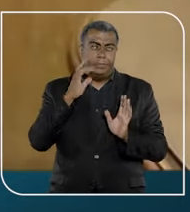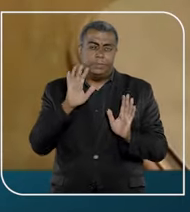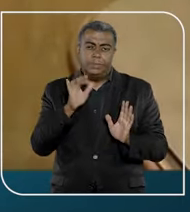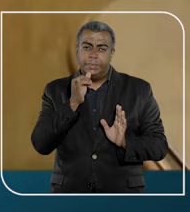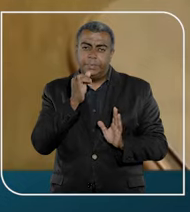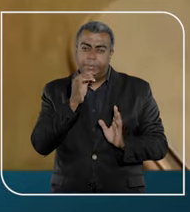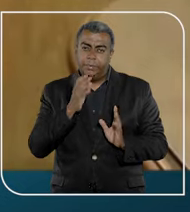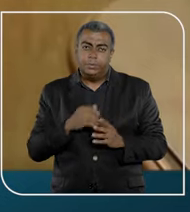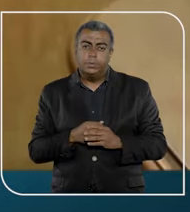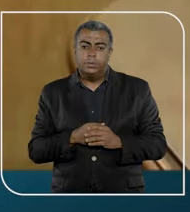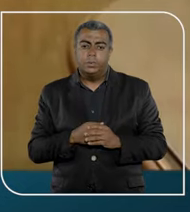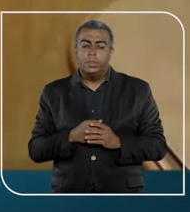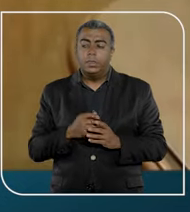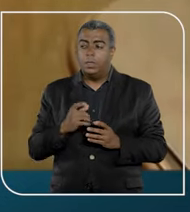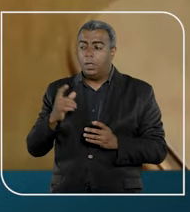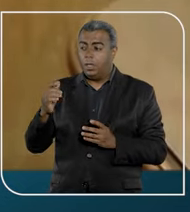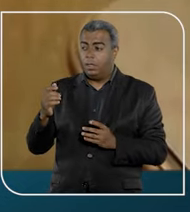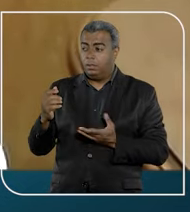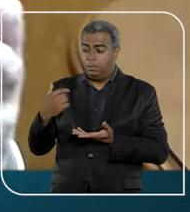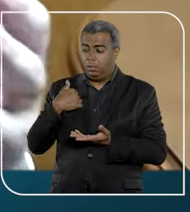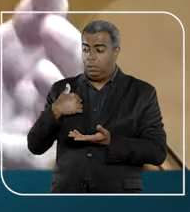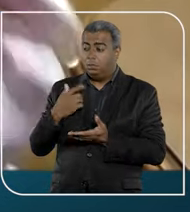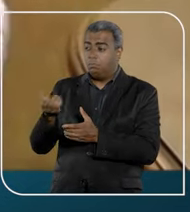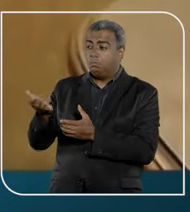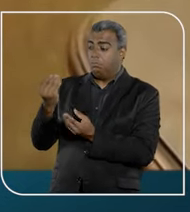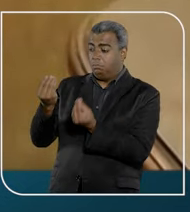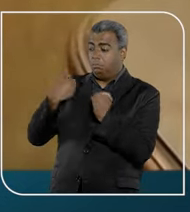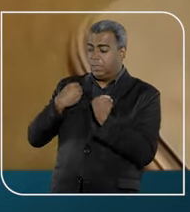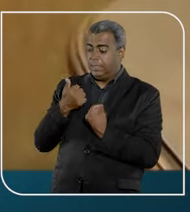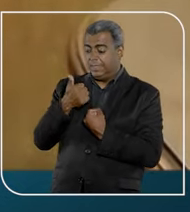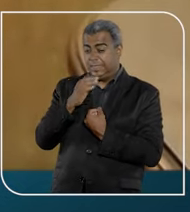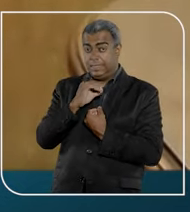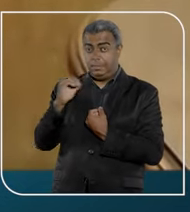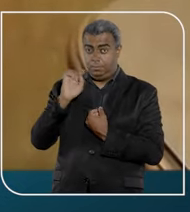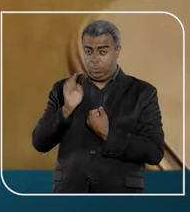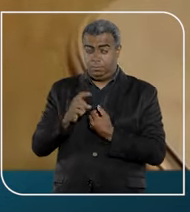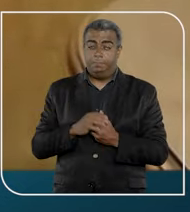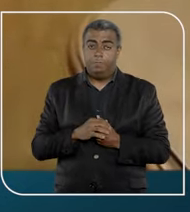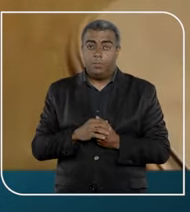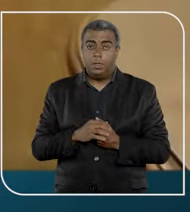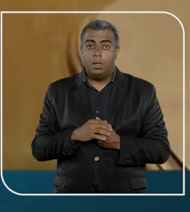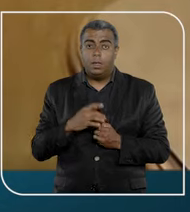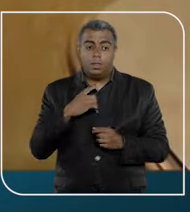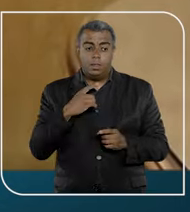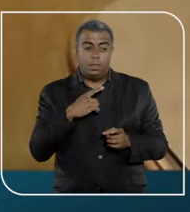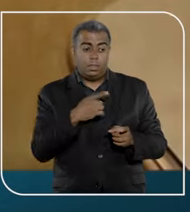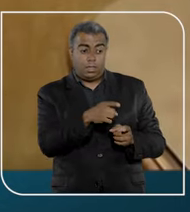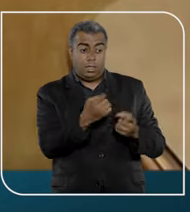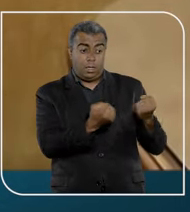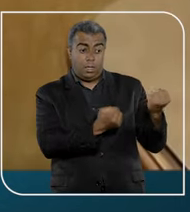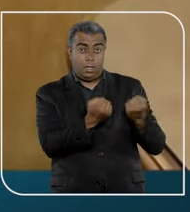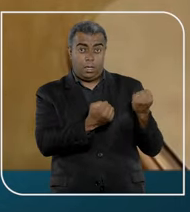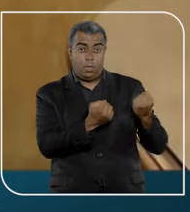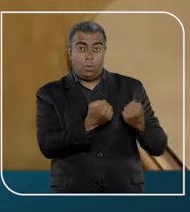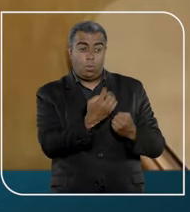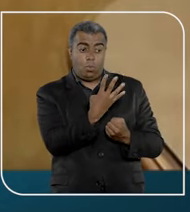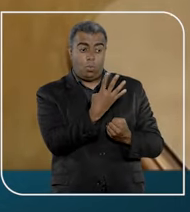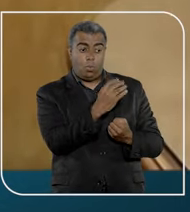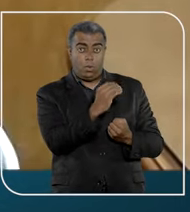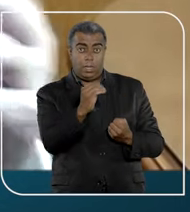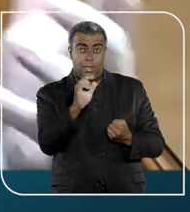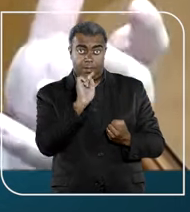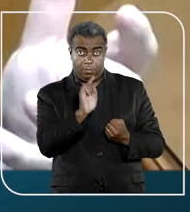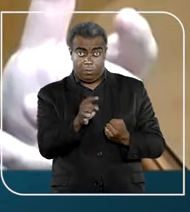vamos imaginar que ele tem um crédito de 100 mil reais. E ele tem um automóvel que